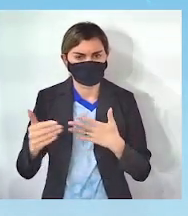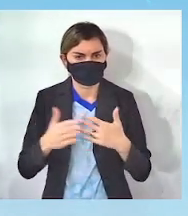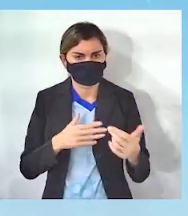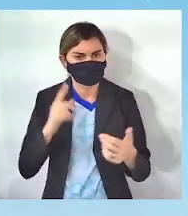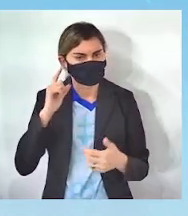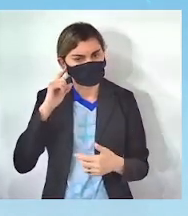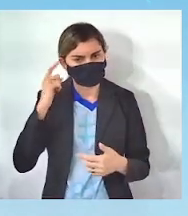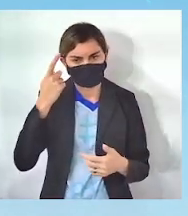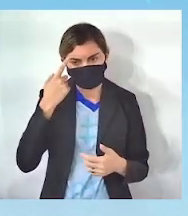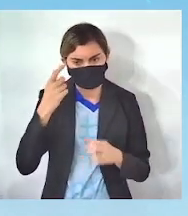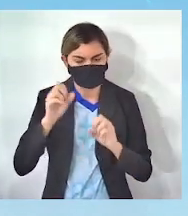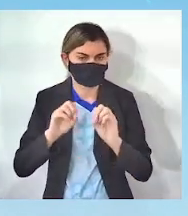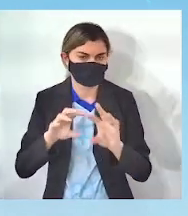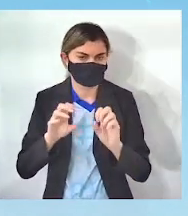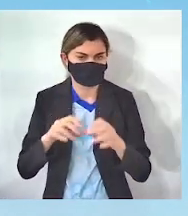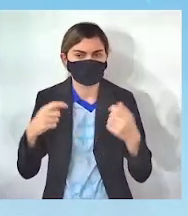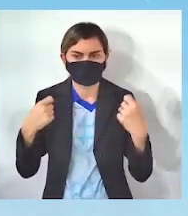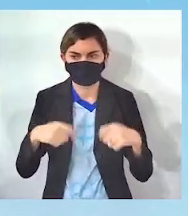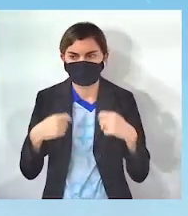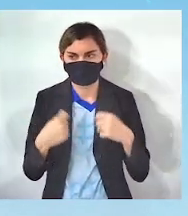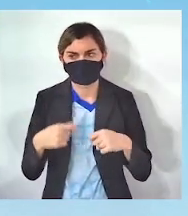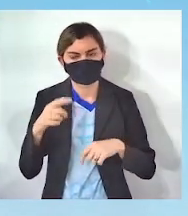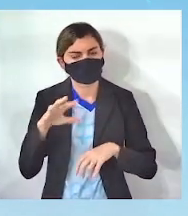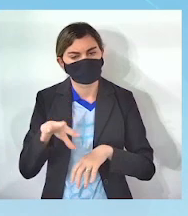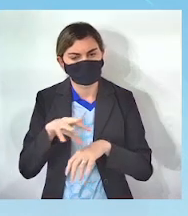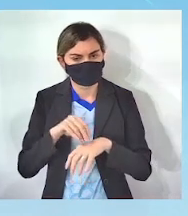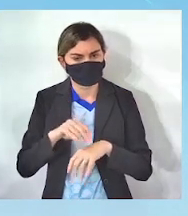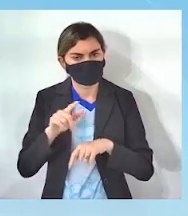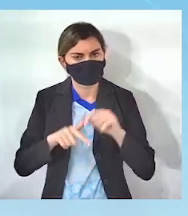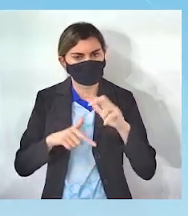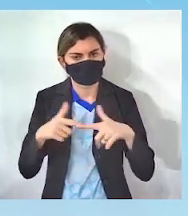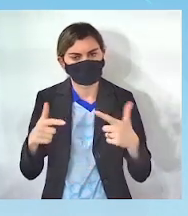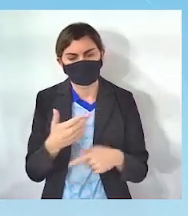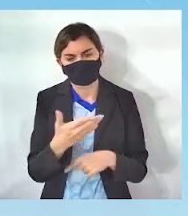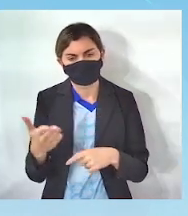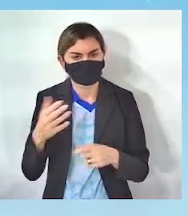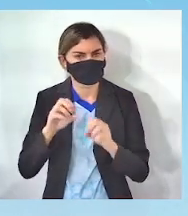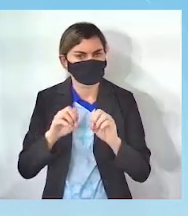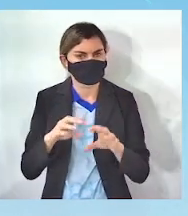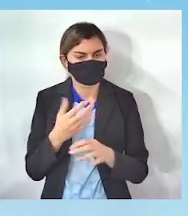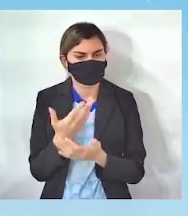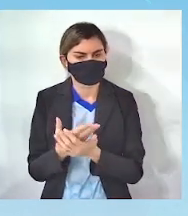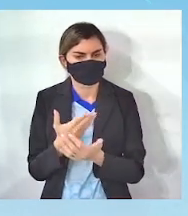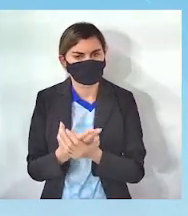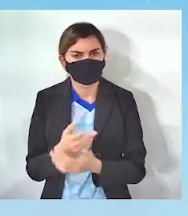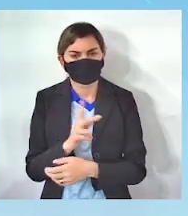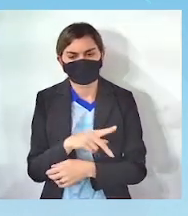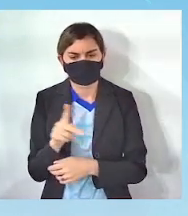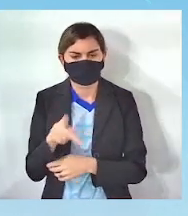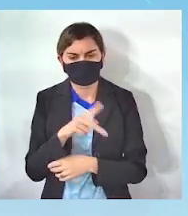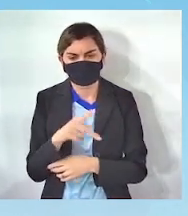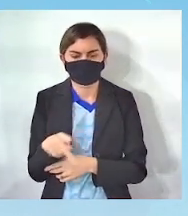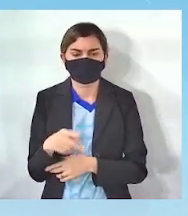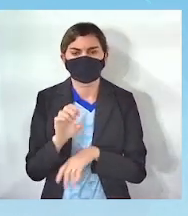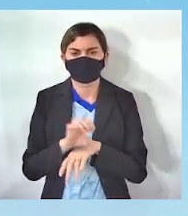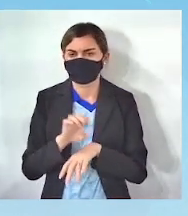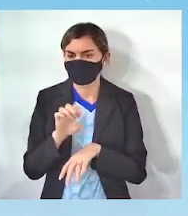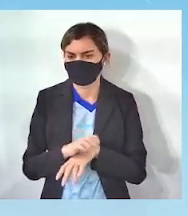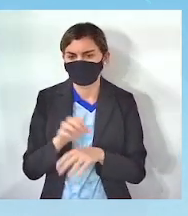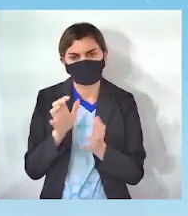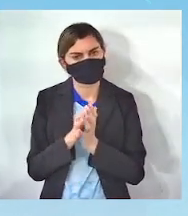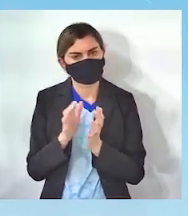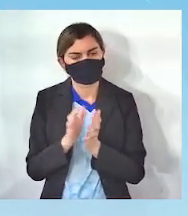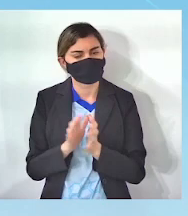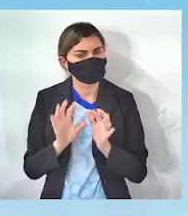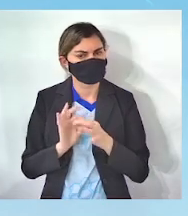dessa aula, tiver necessidade de pegar esse material, tanto você para estudante, você também que é professor do estado de Pernambuco,